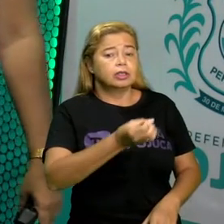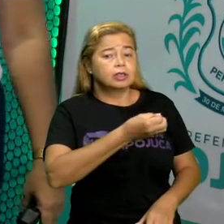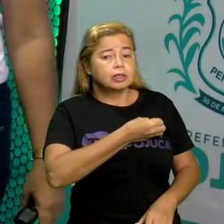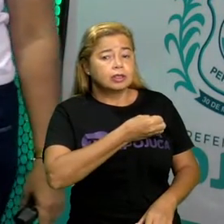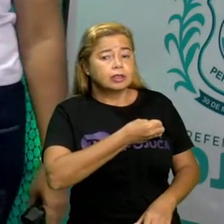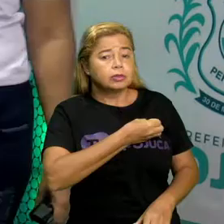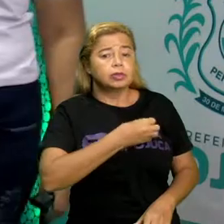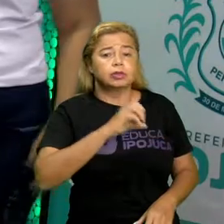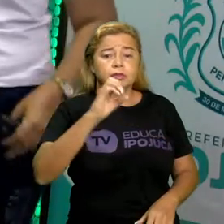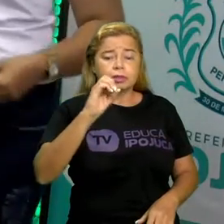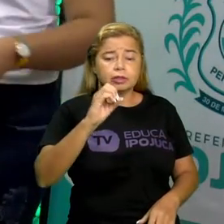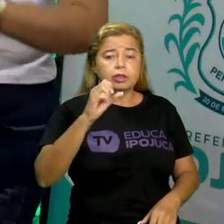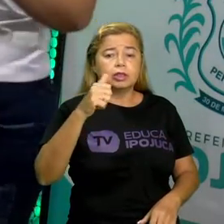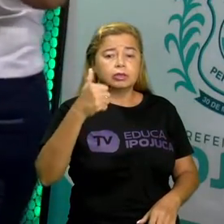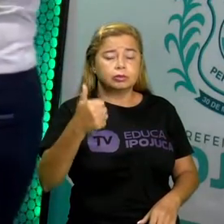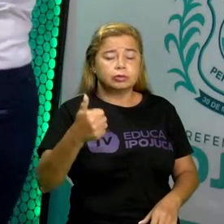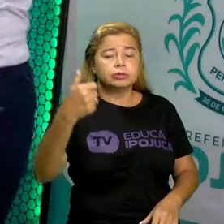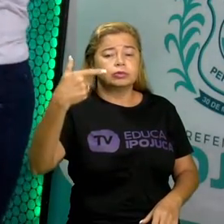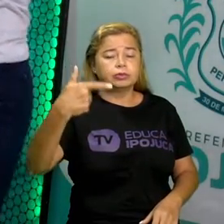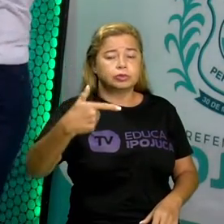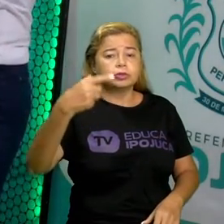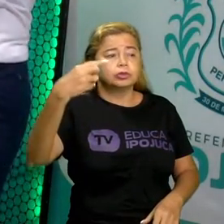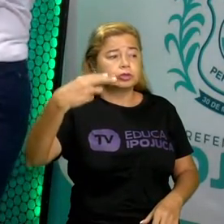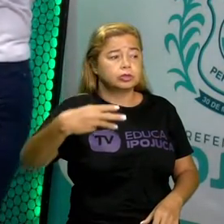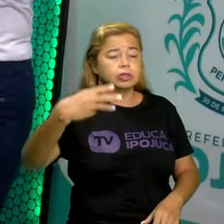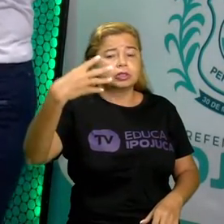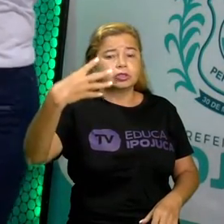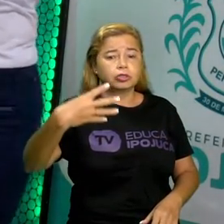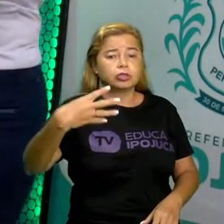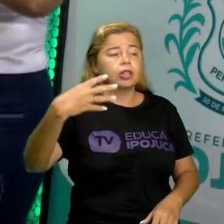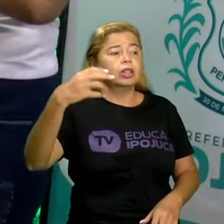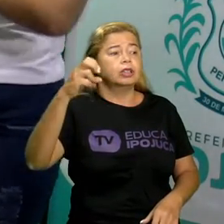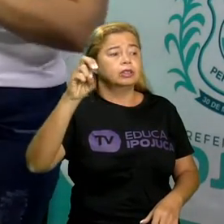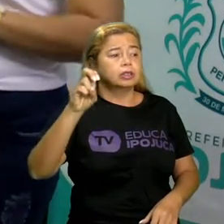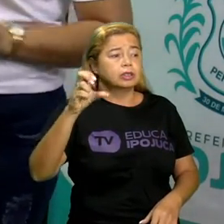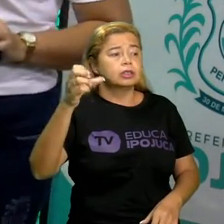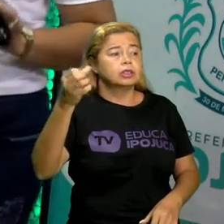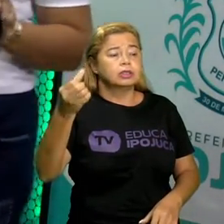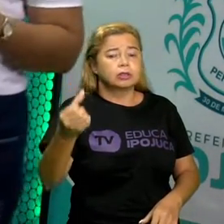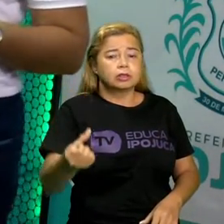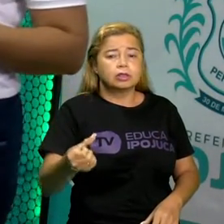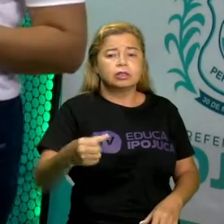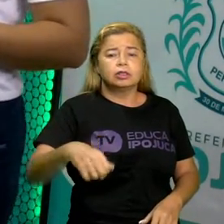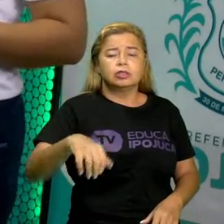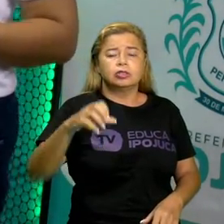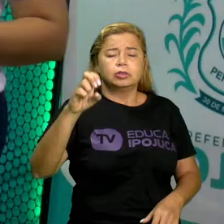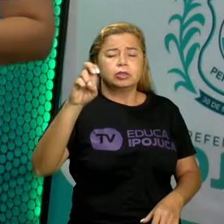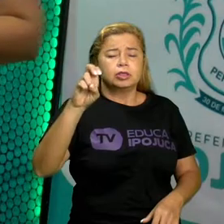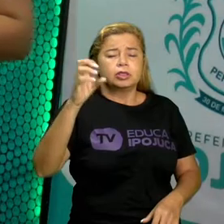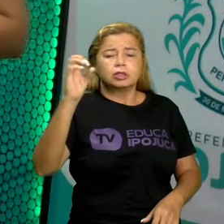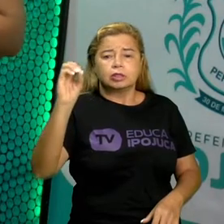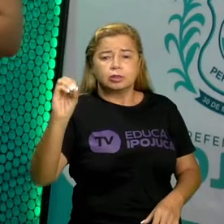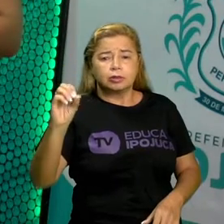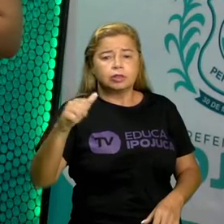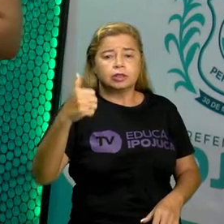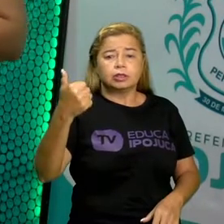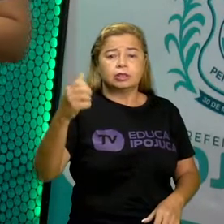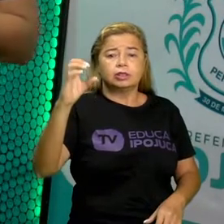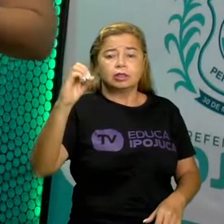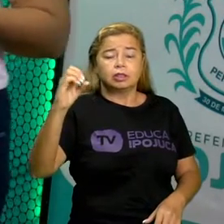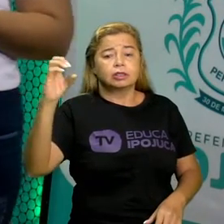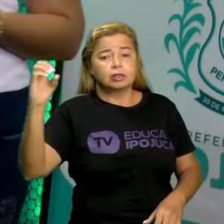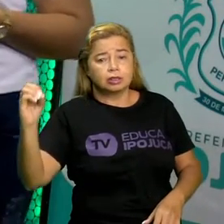1 2 3 4 5 seis 50 sem até o infinito quando a gente vê que